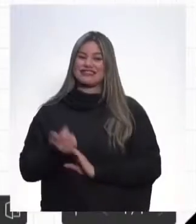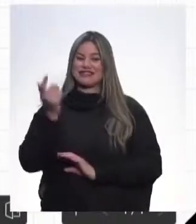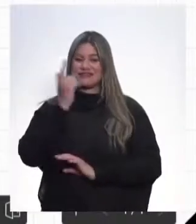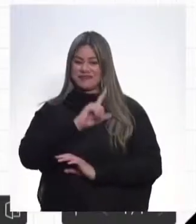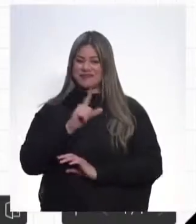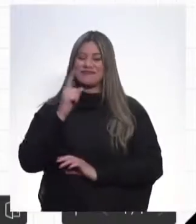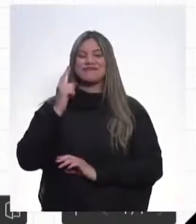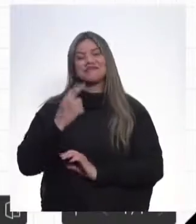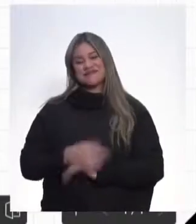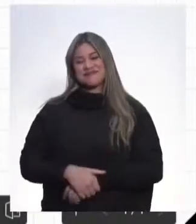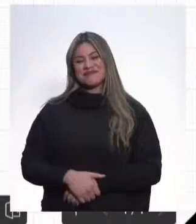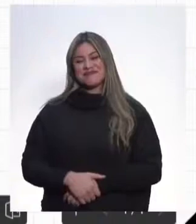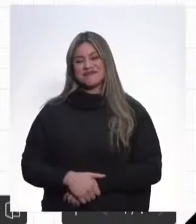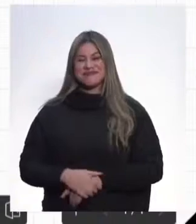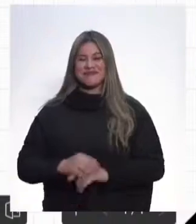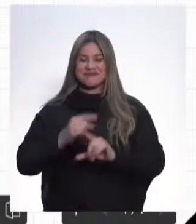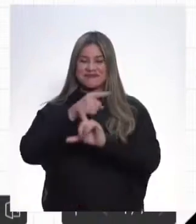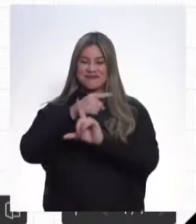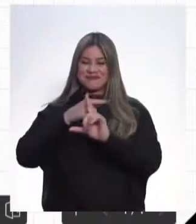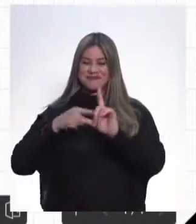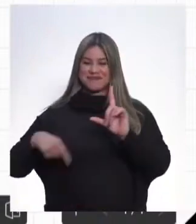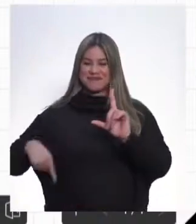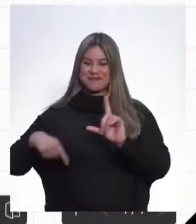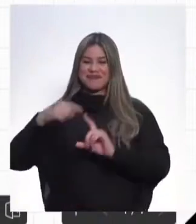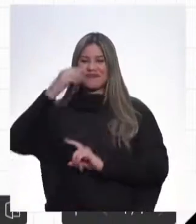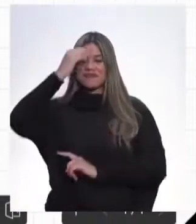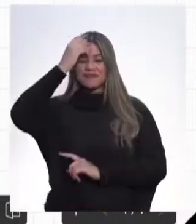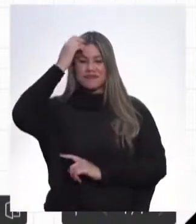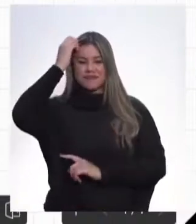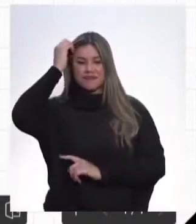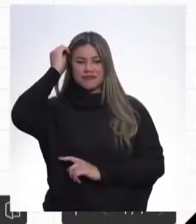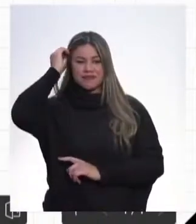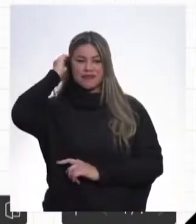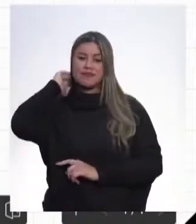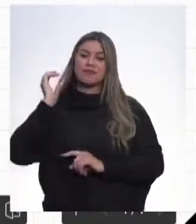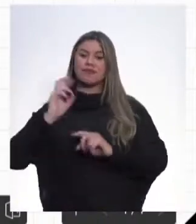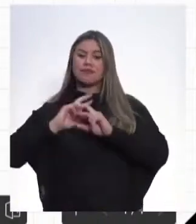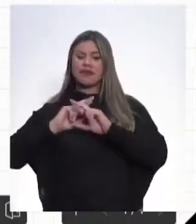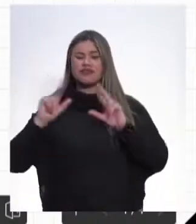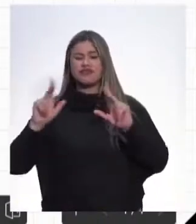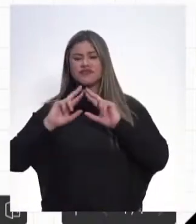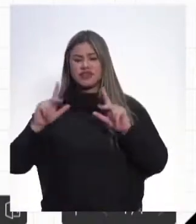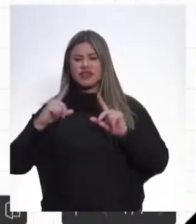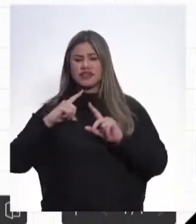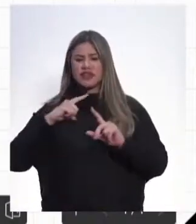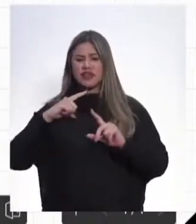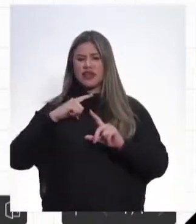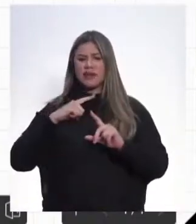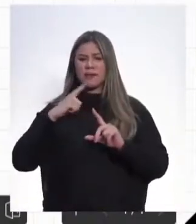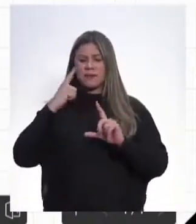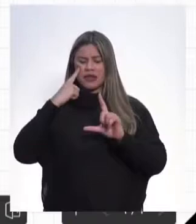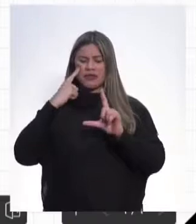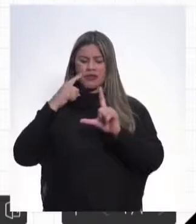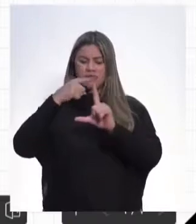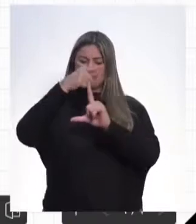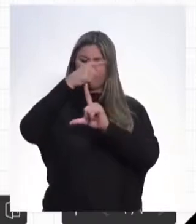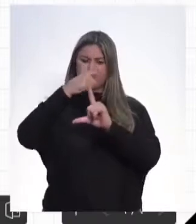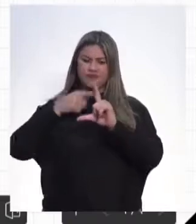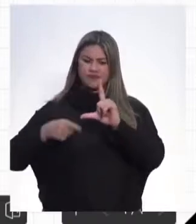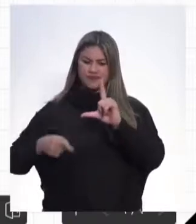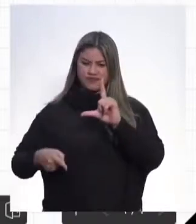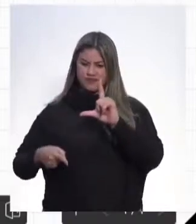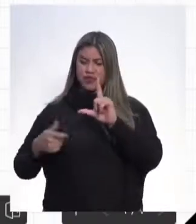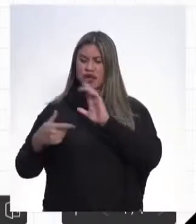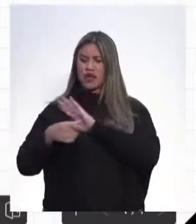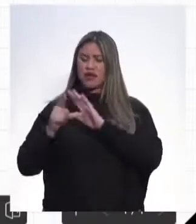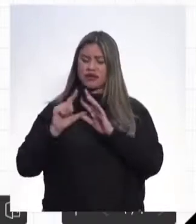3. Ele é uma reta. Só que é diferente do anterior, Jonas. Percebeu que a posição dele está diferente daquele que a gente